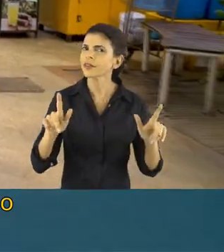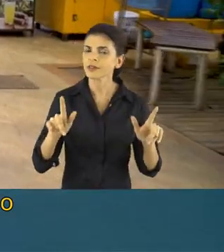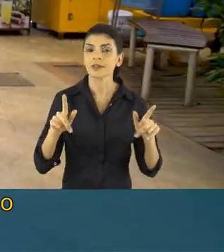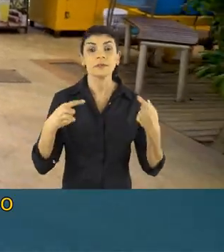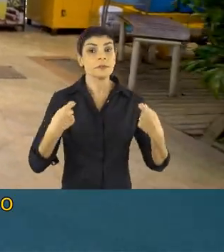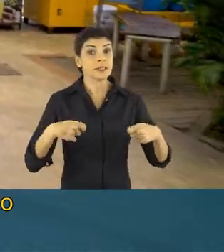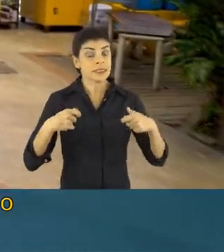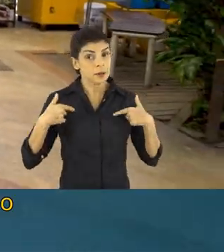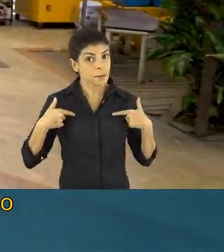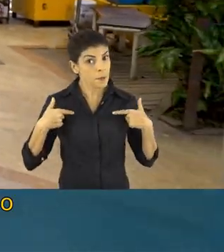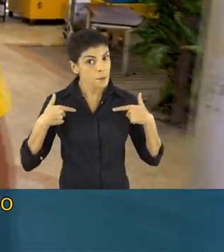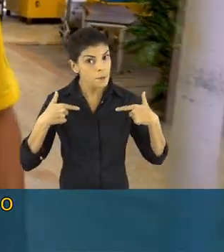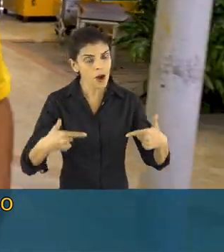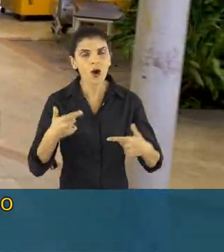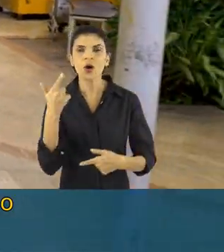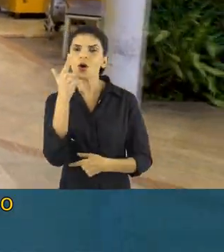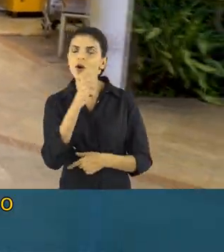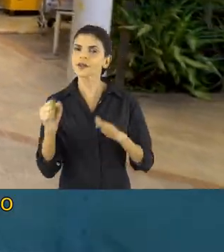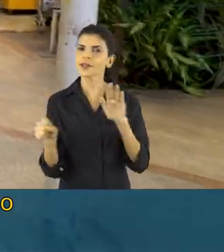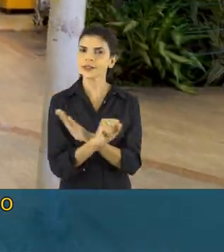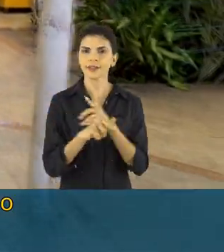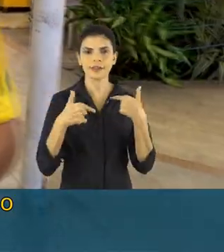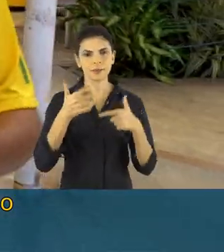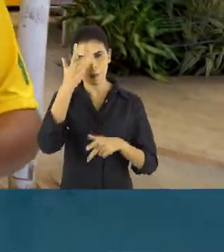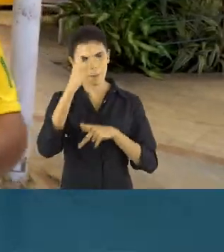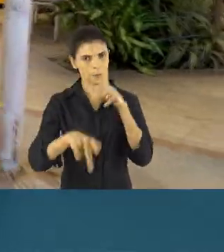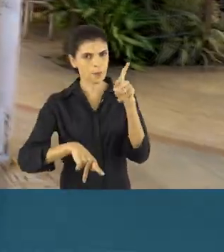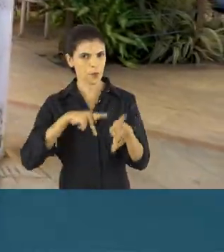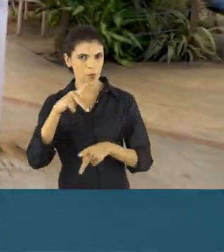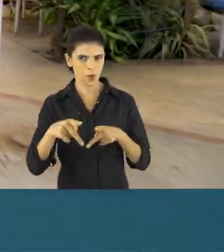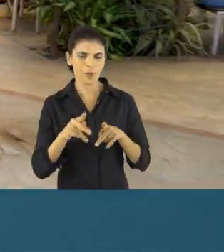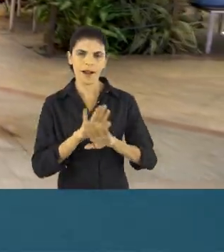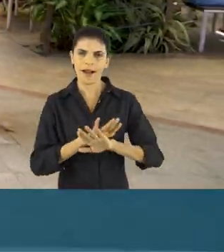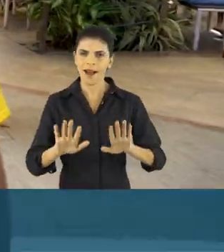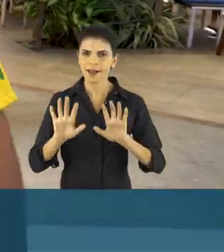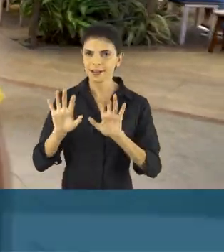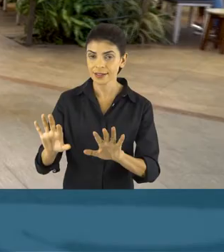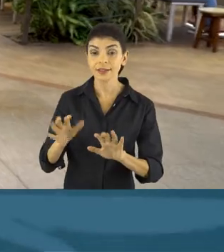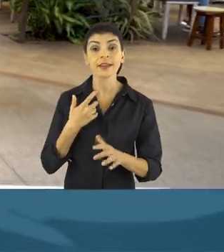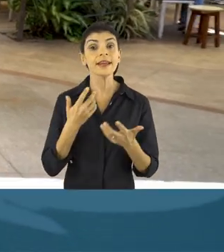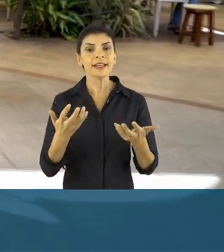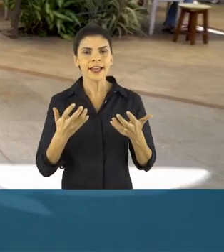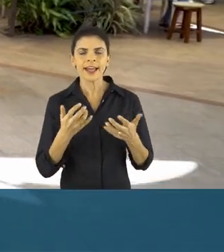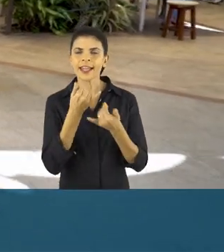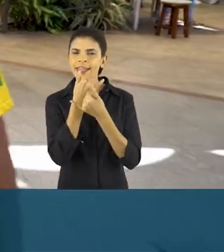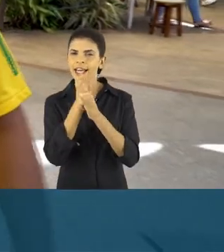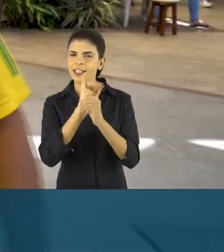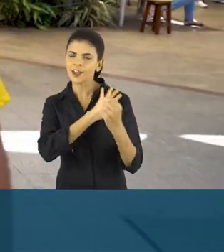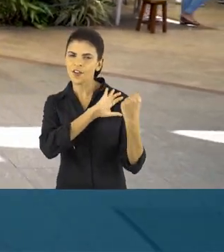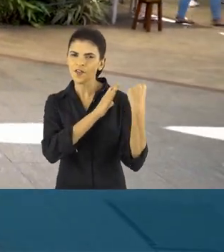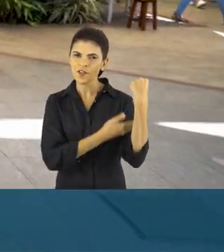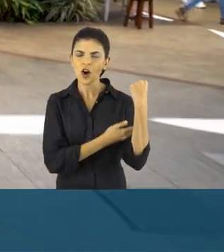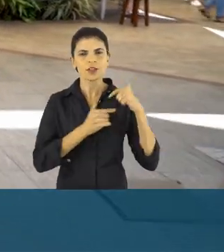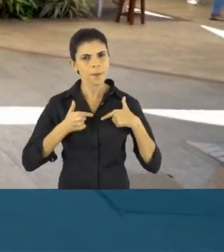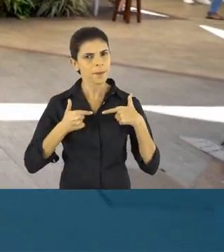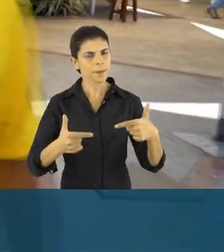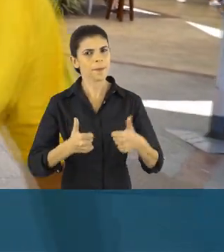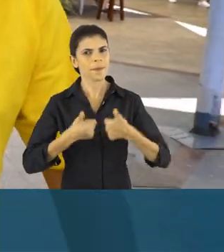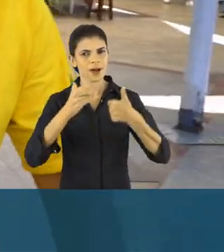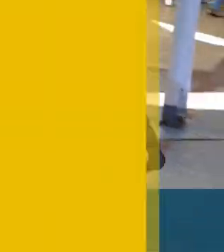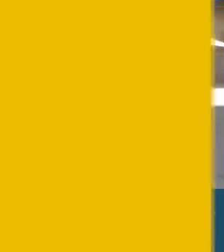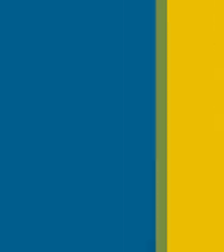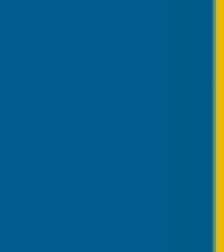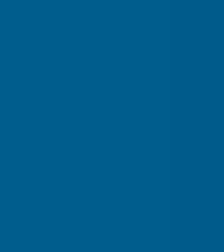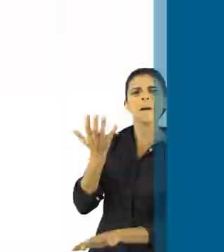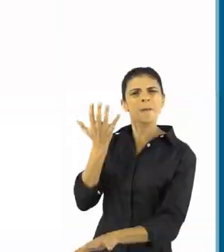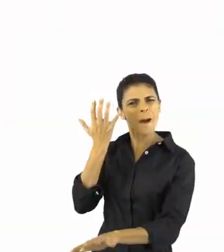diferenciado é preciso que a gente forneça o emprego e renda para nossa população dessa forma nós temos força e energia para a gente é